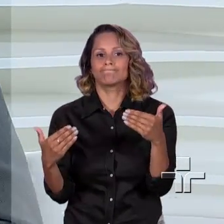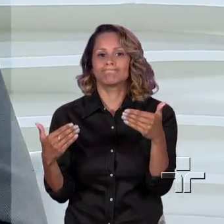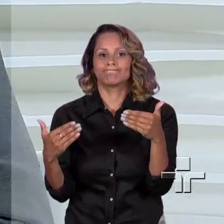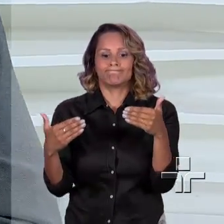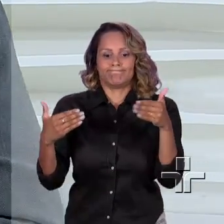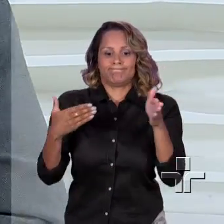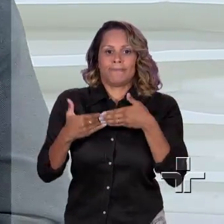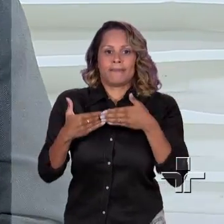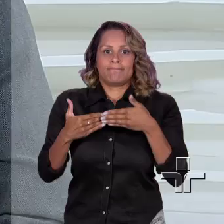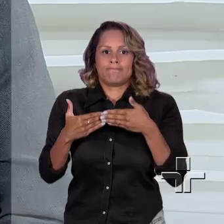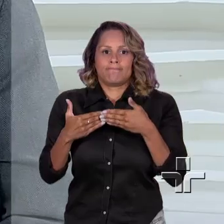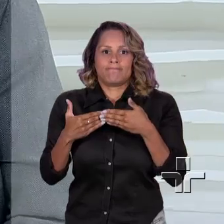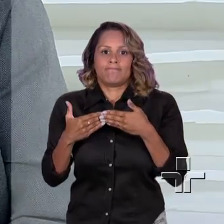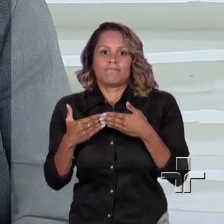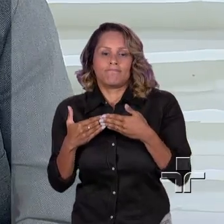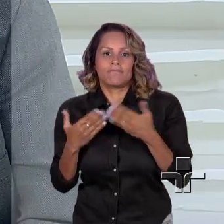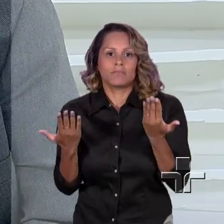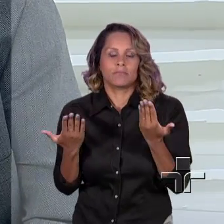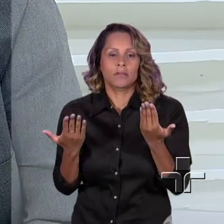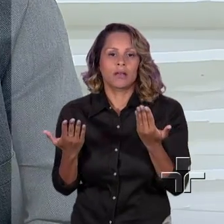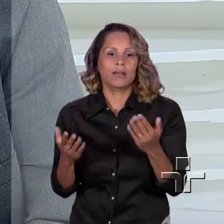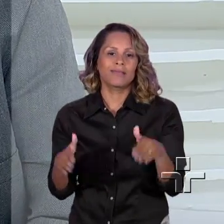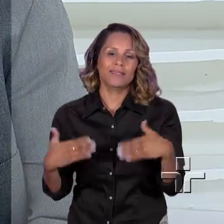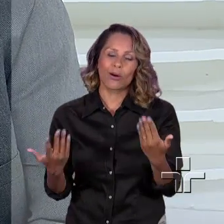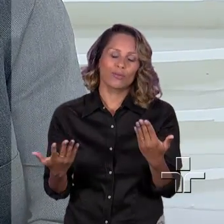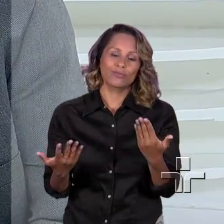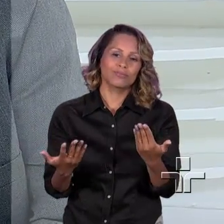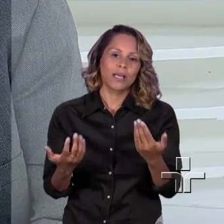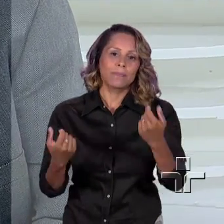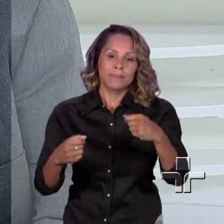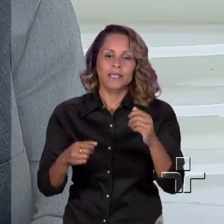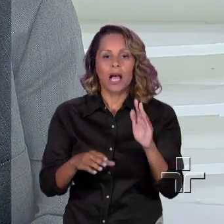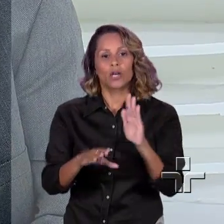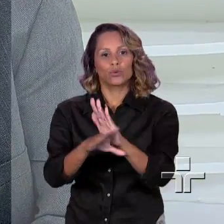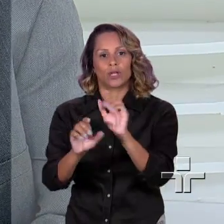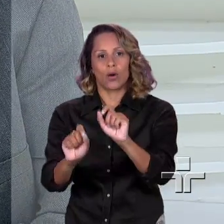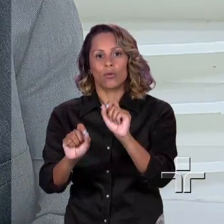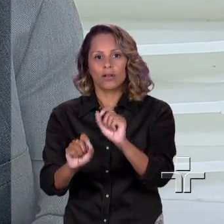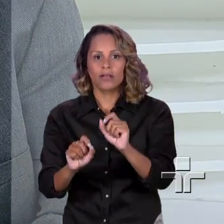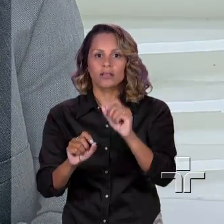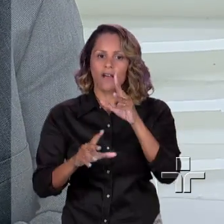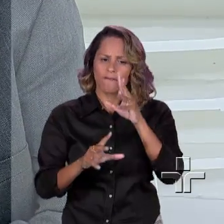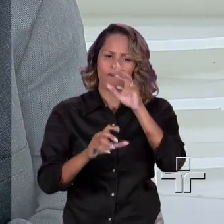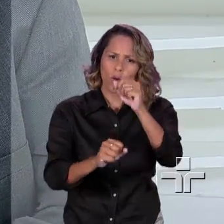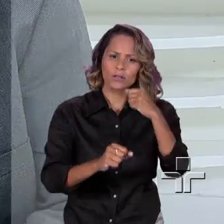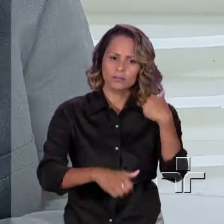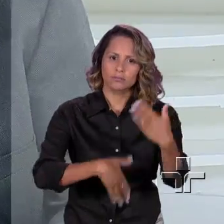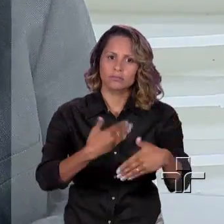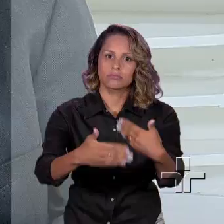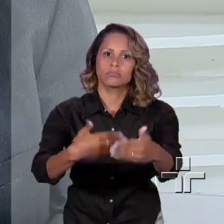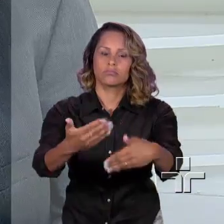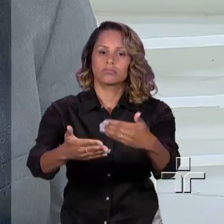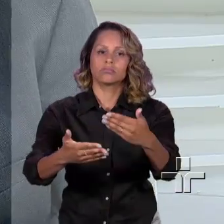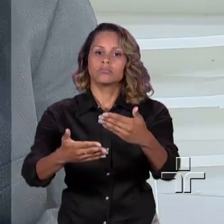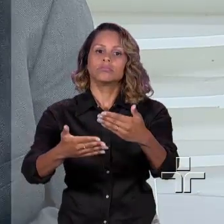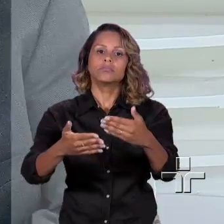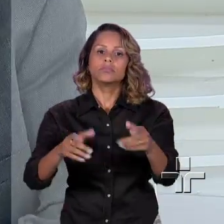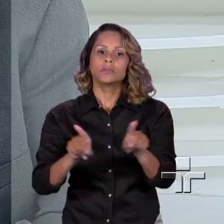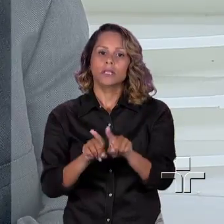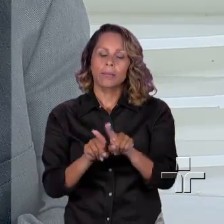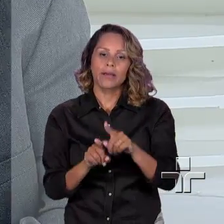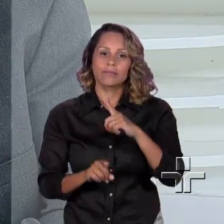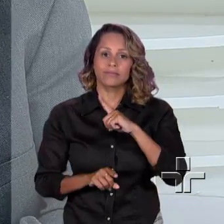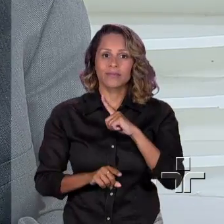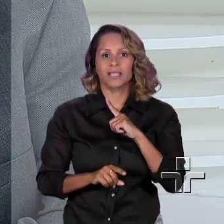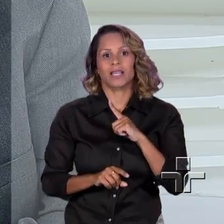de avançar nas tentativas progressistas para realmente criar um Estado palestino e convivendo ao lado de um